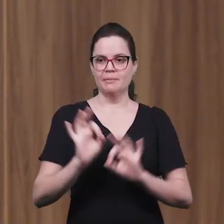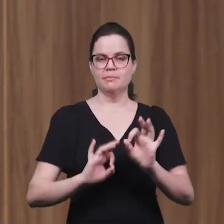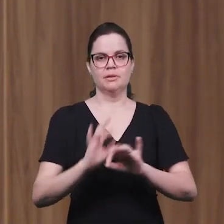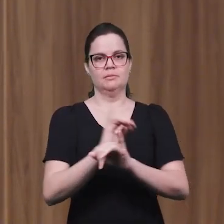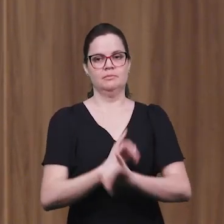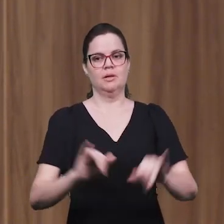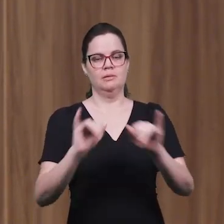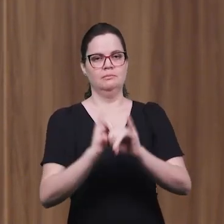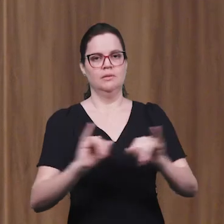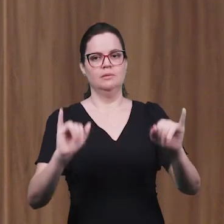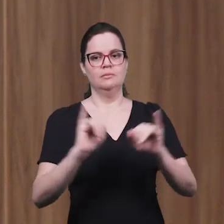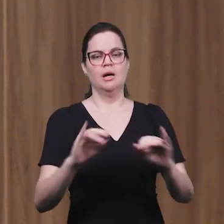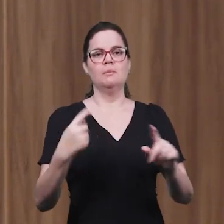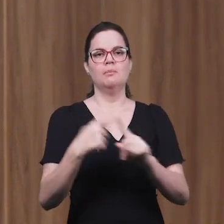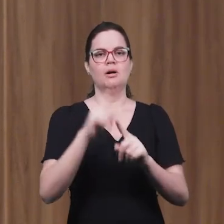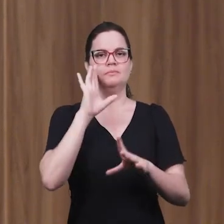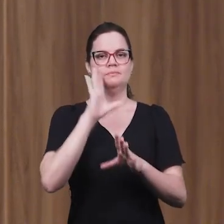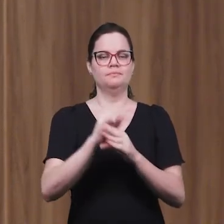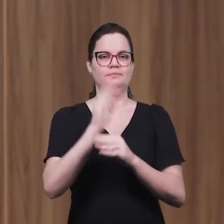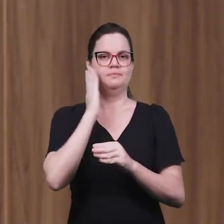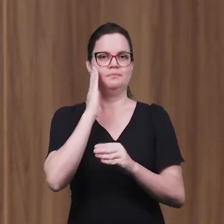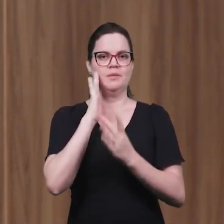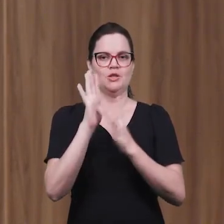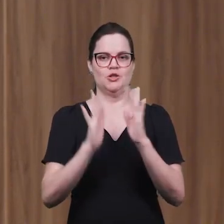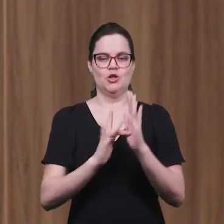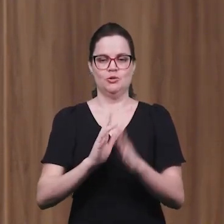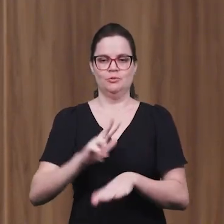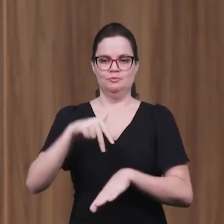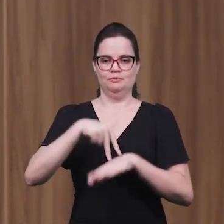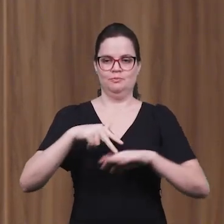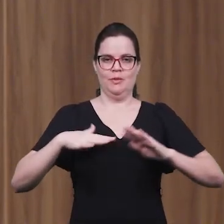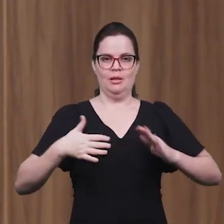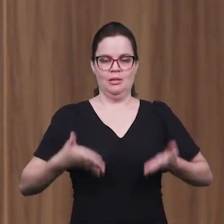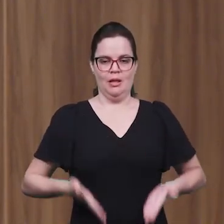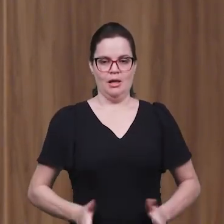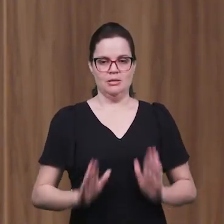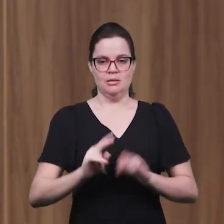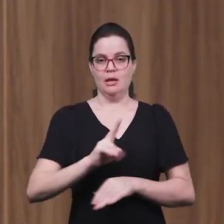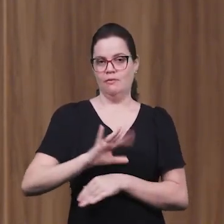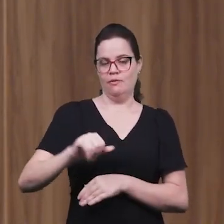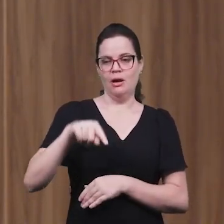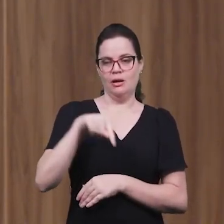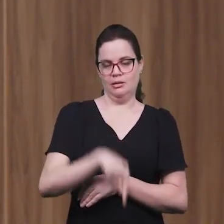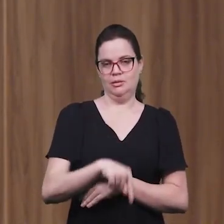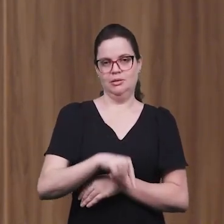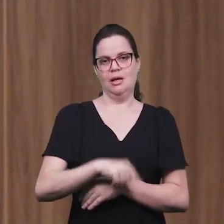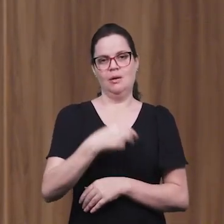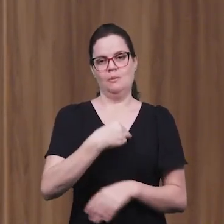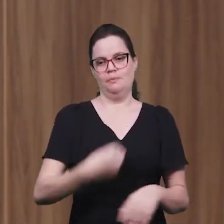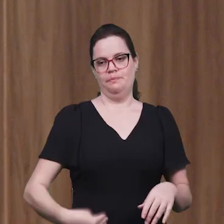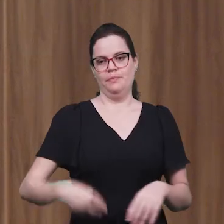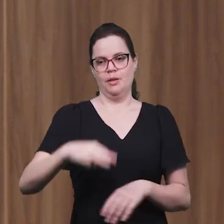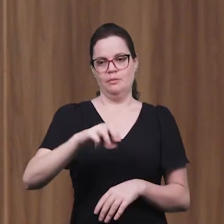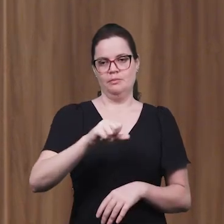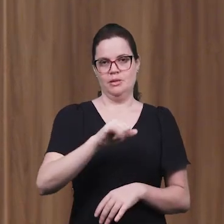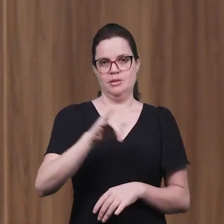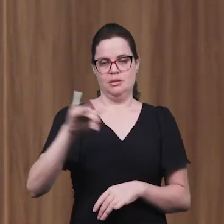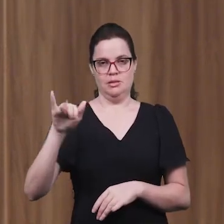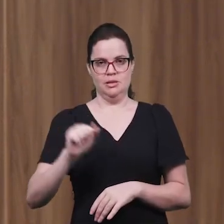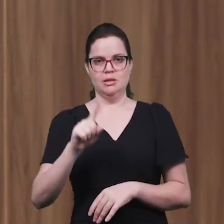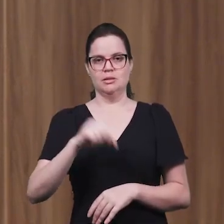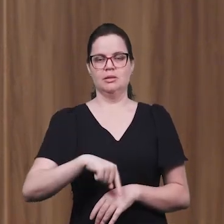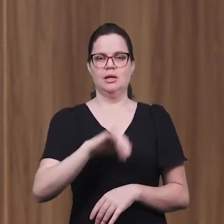as operações do Senhor, para a chegada do Messias, que está profetizado em Isaías